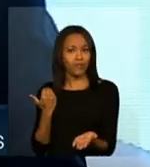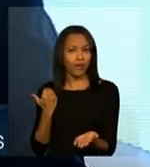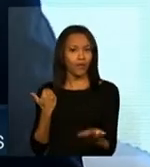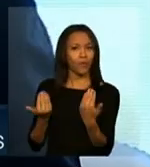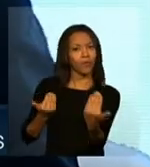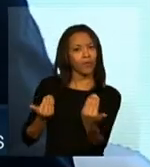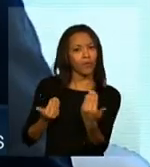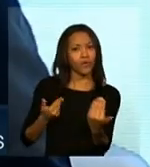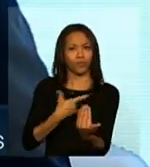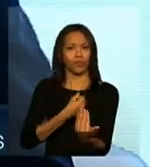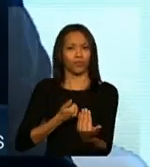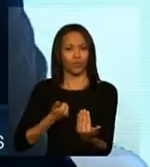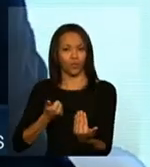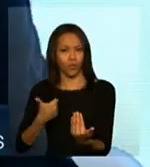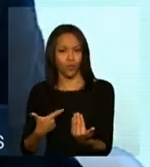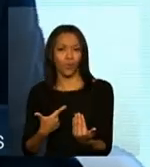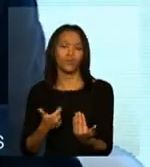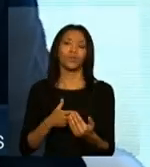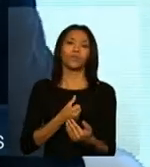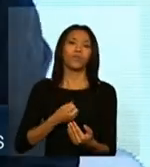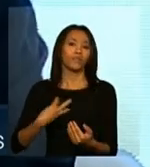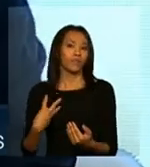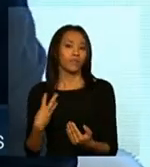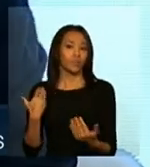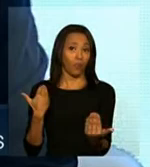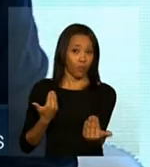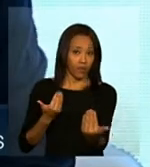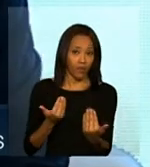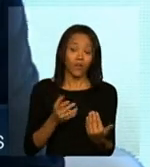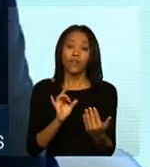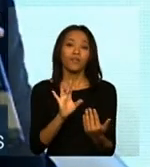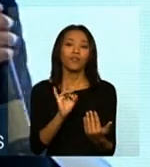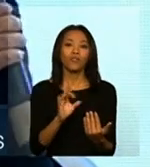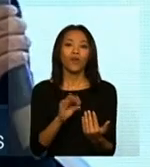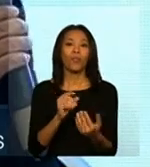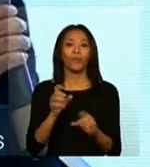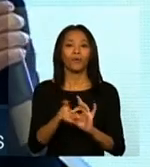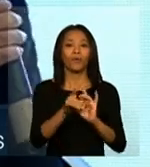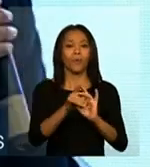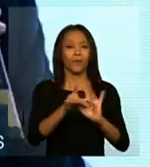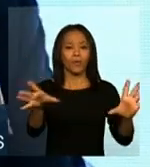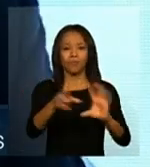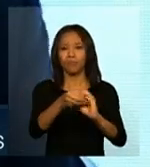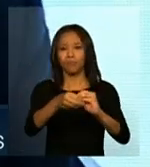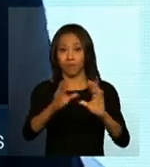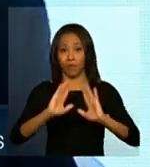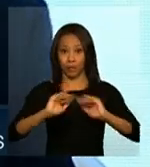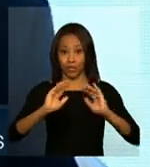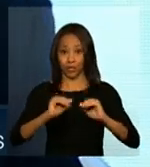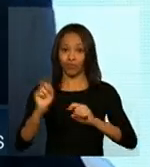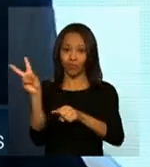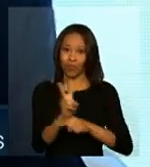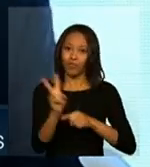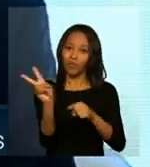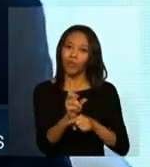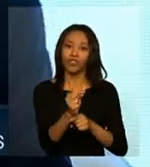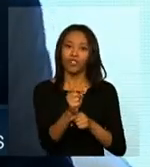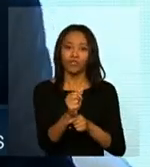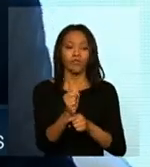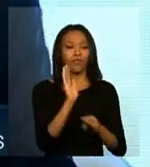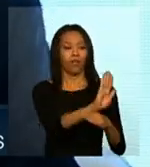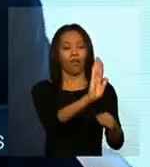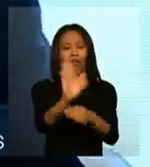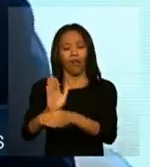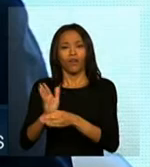em 2002, 2003. Não só pelo volume de crédito ofertado. Né? Nós saímos de